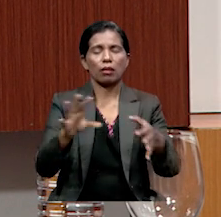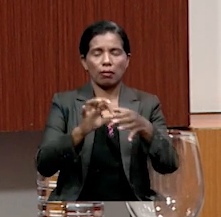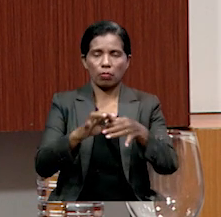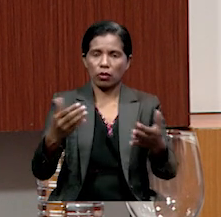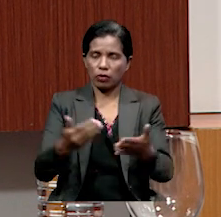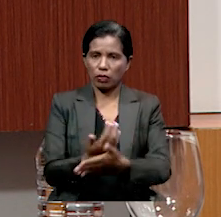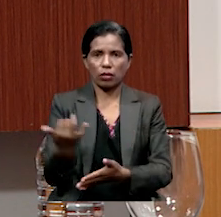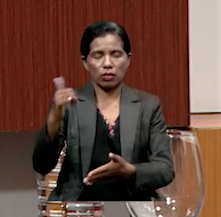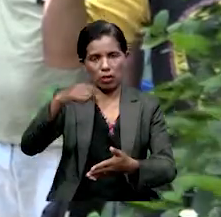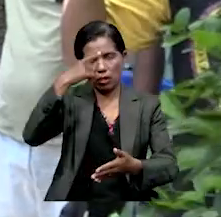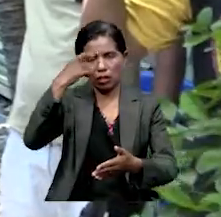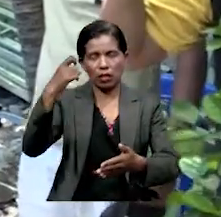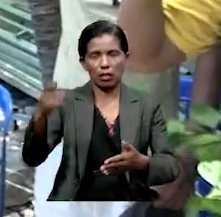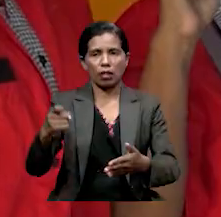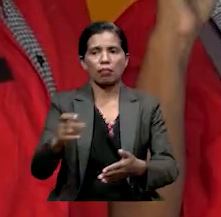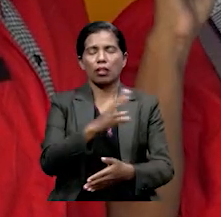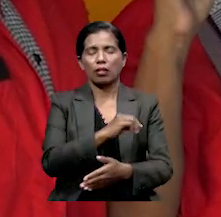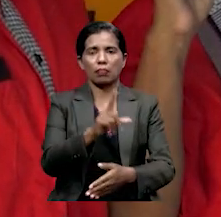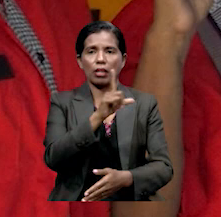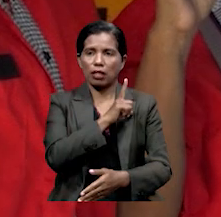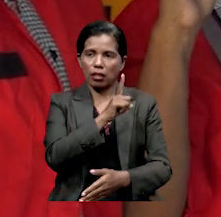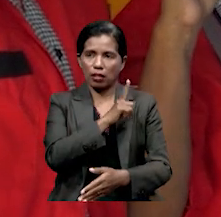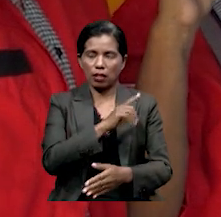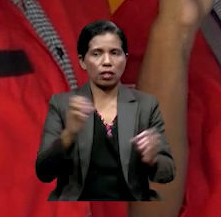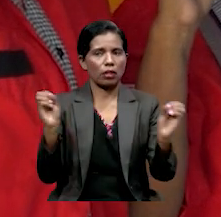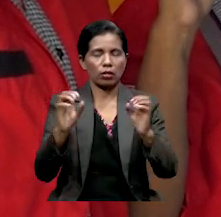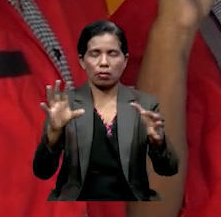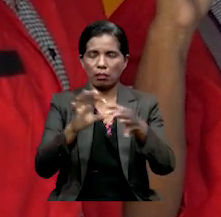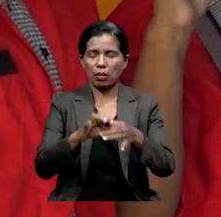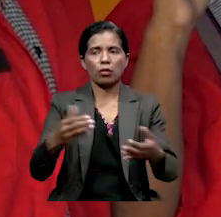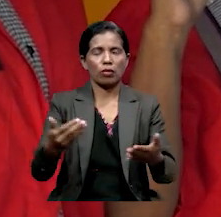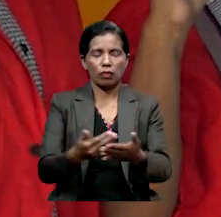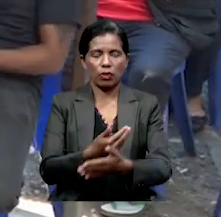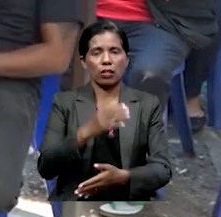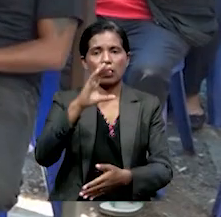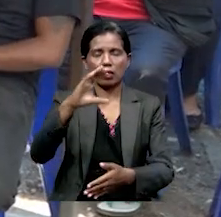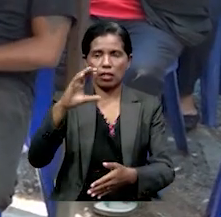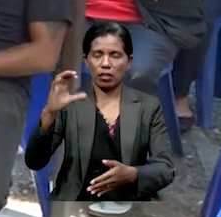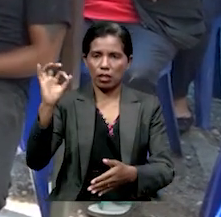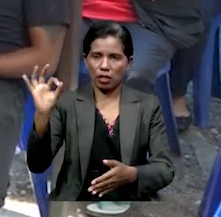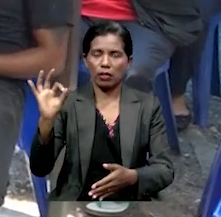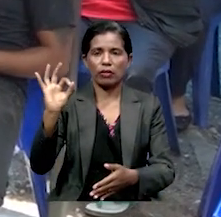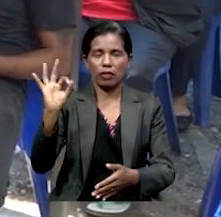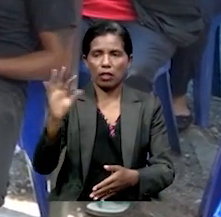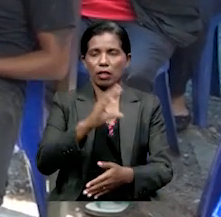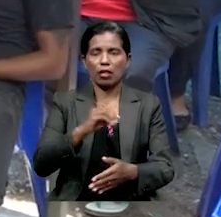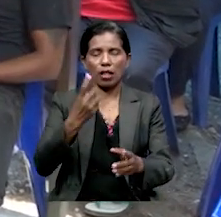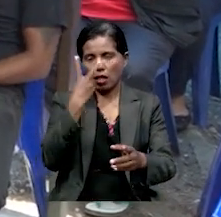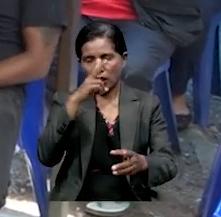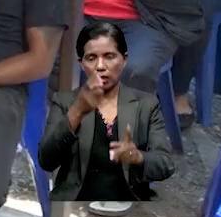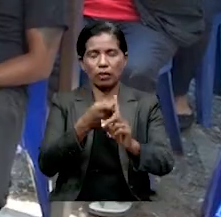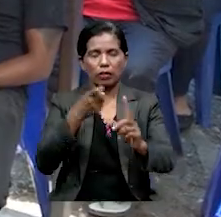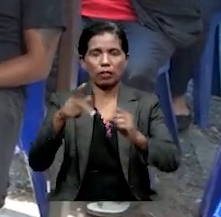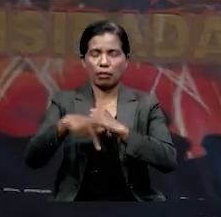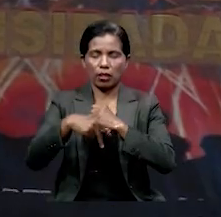fonsira, tamba general reformado Leranan Timur, los membro fon iha comité central, hare hoje tempo partir Fretelin ni